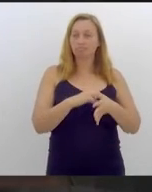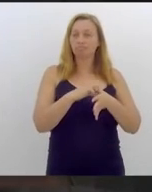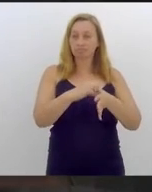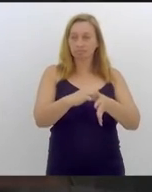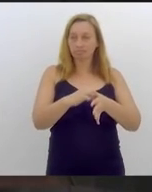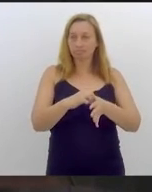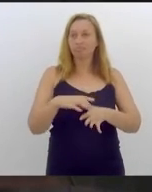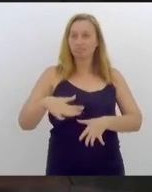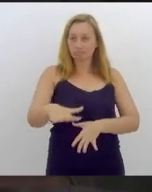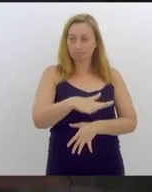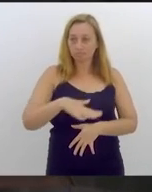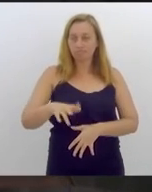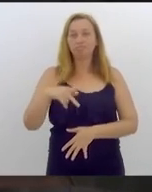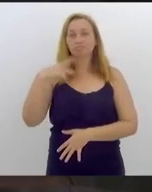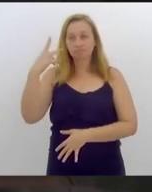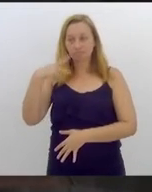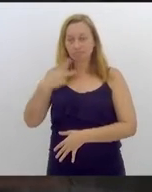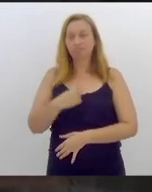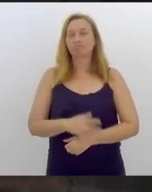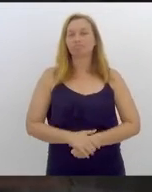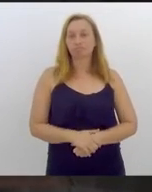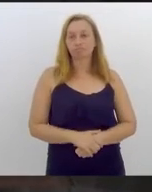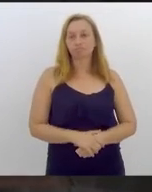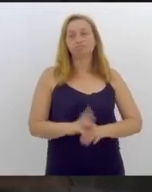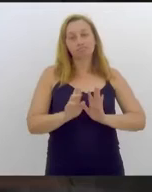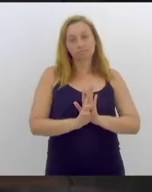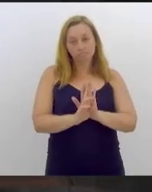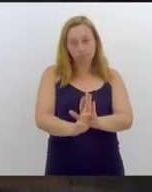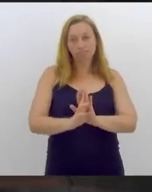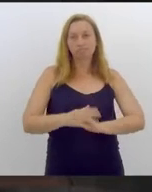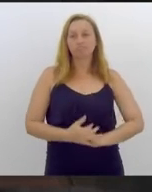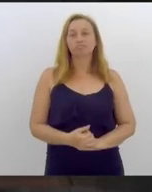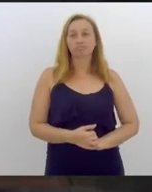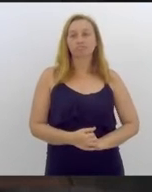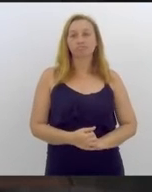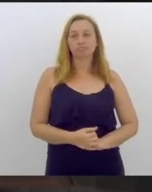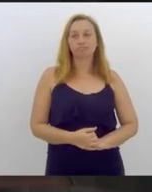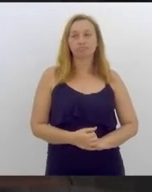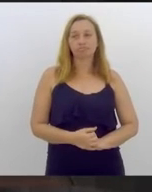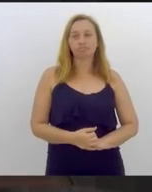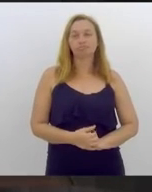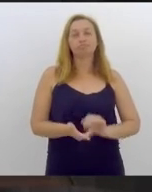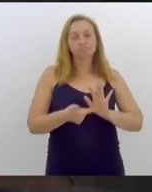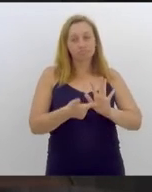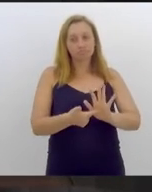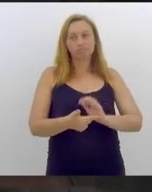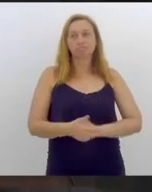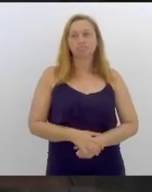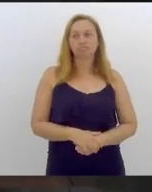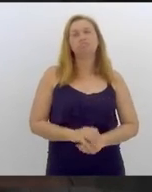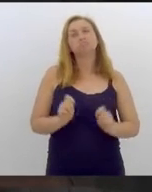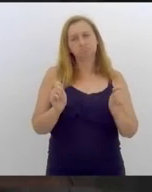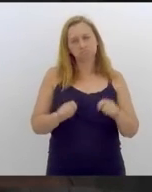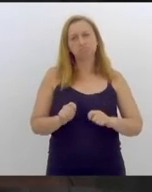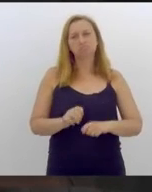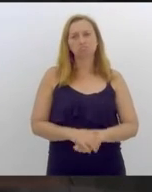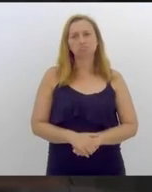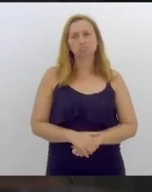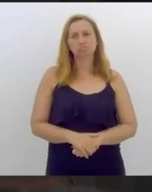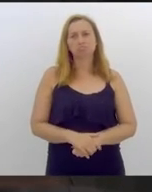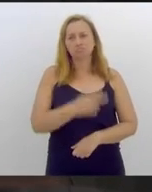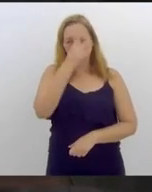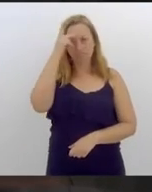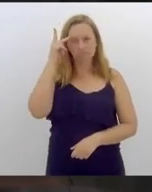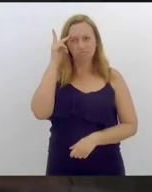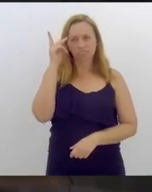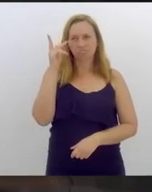os campos políticos né respectivos Campos políticos que representam tem explicitado e tem manifestado isso pode dar o eleitor a eleitor